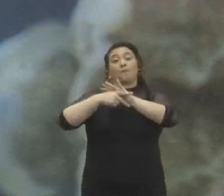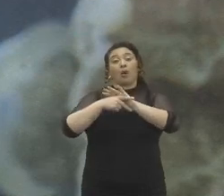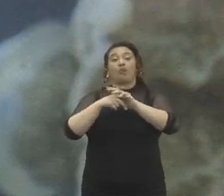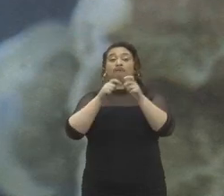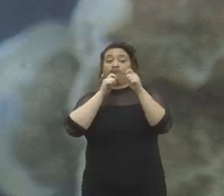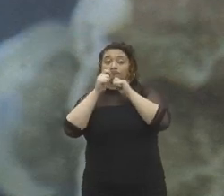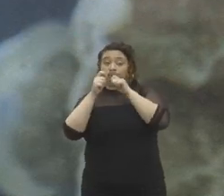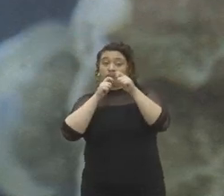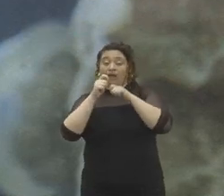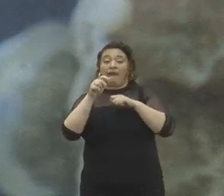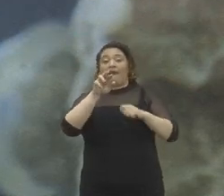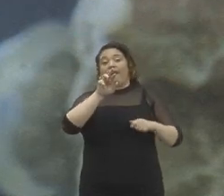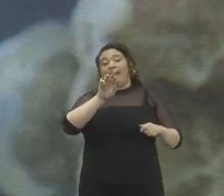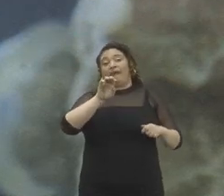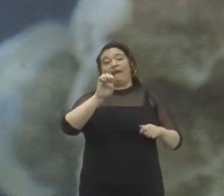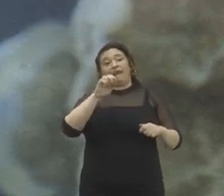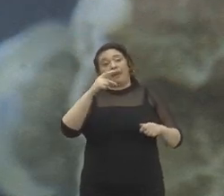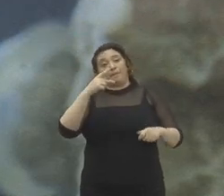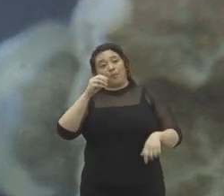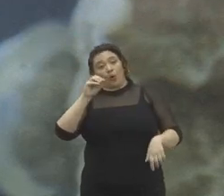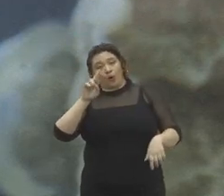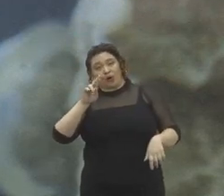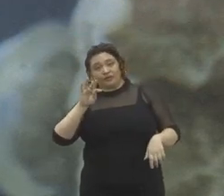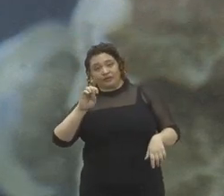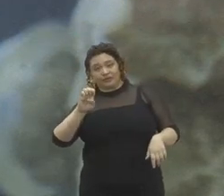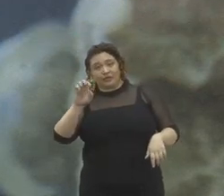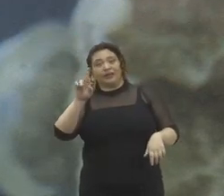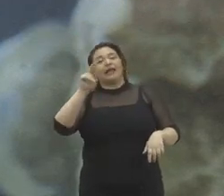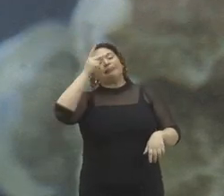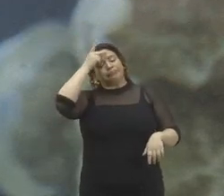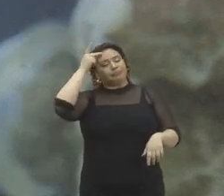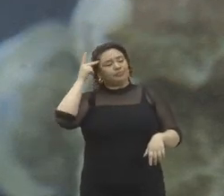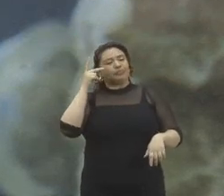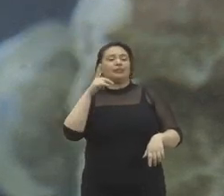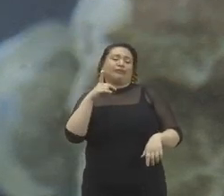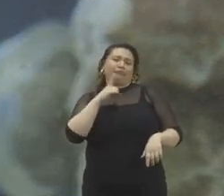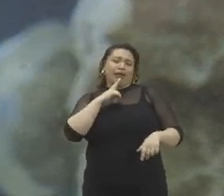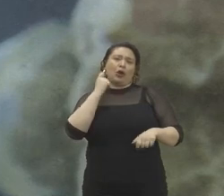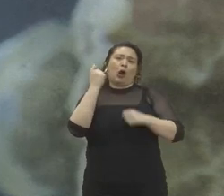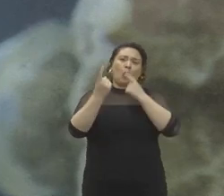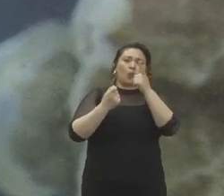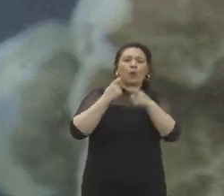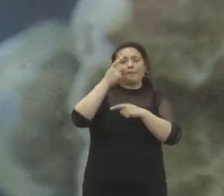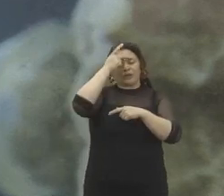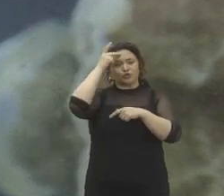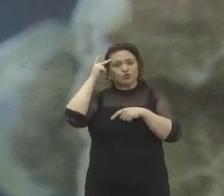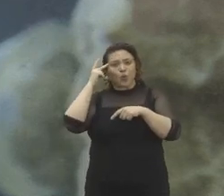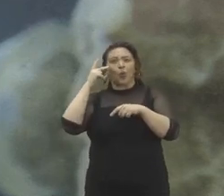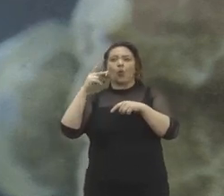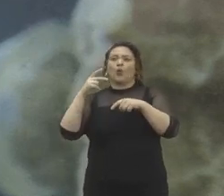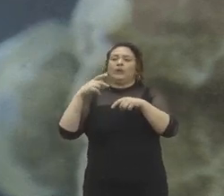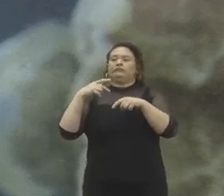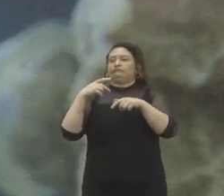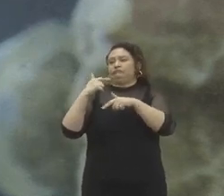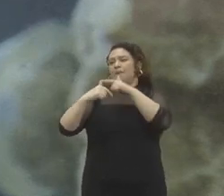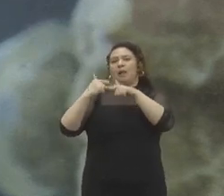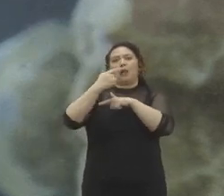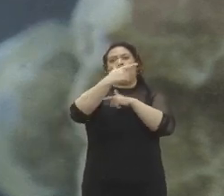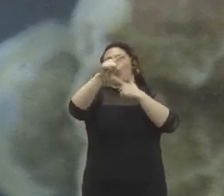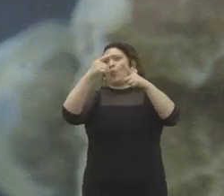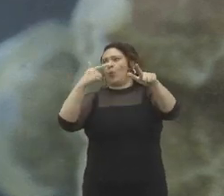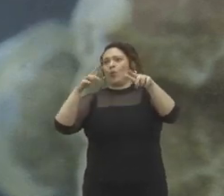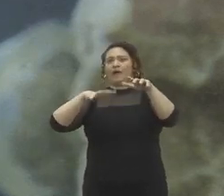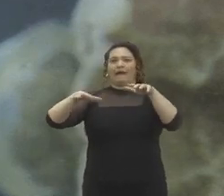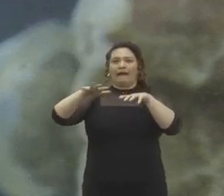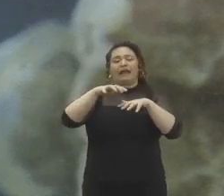todo esse período né algumas pessoas evoluem eu continuei repórter mas porque sempre gostei muito de contar histórias e e